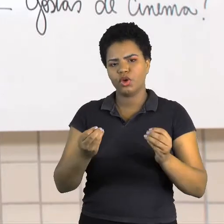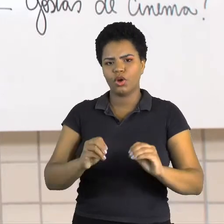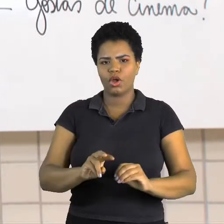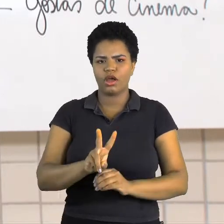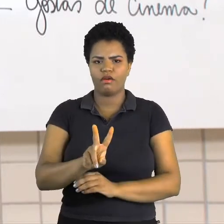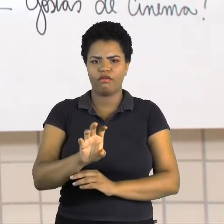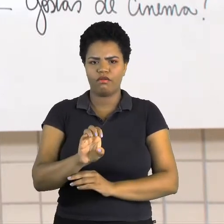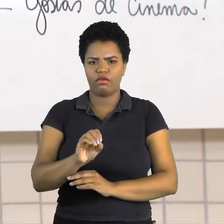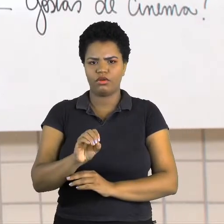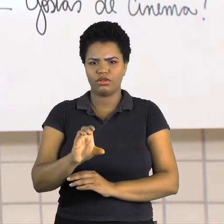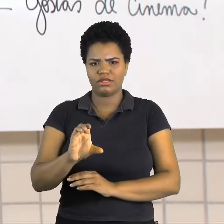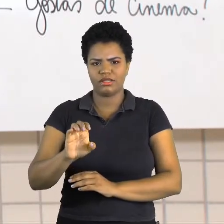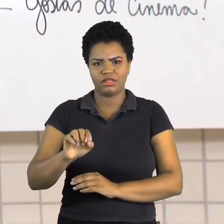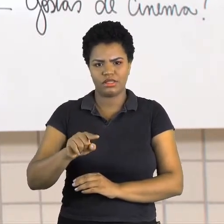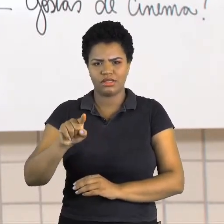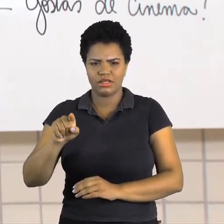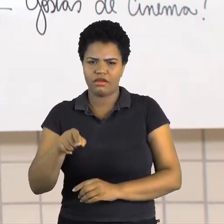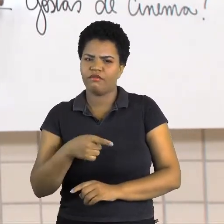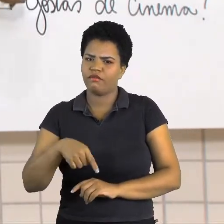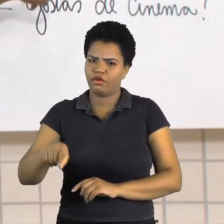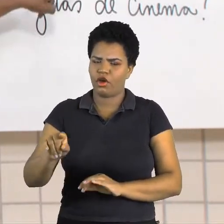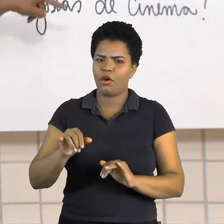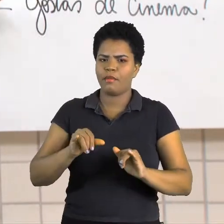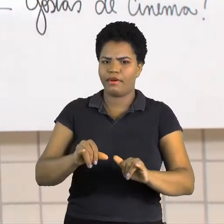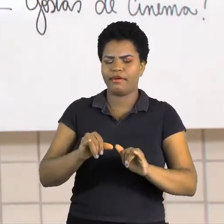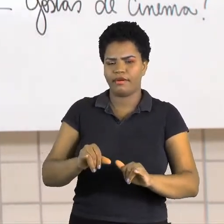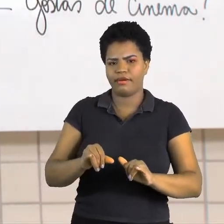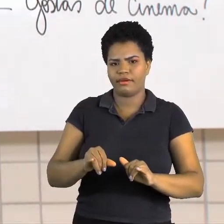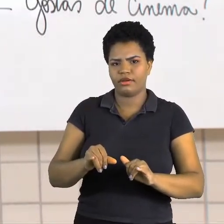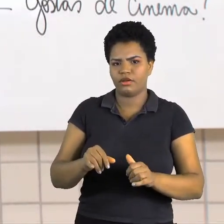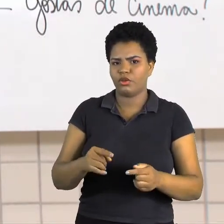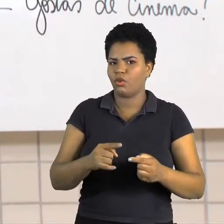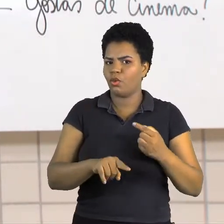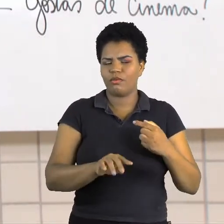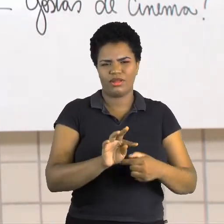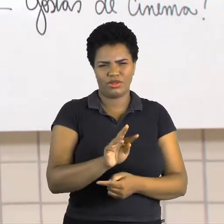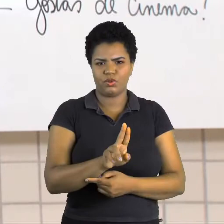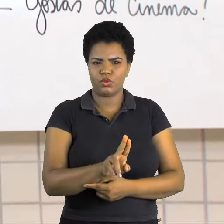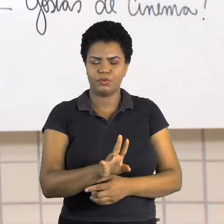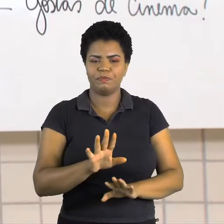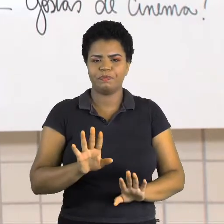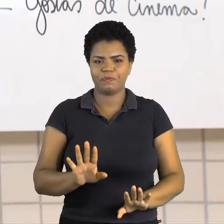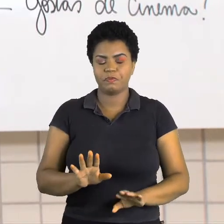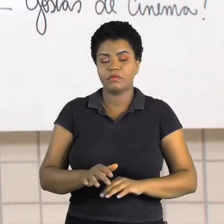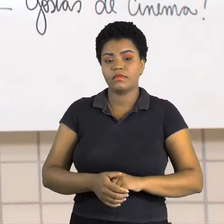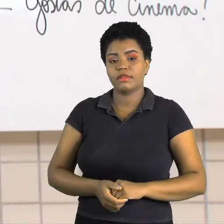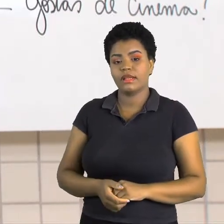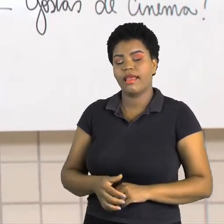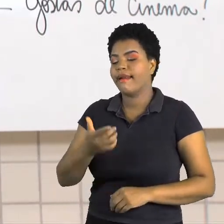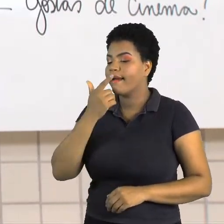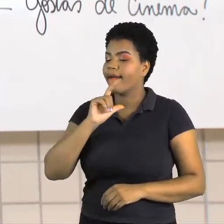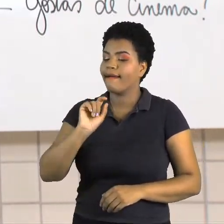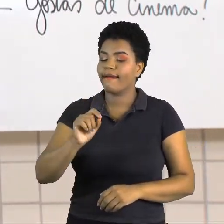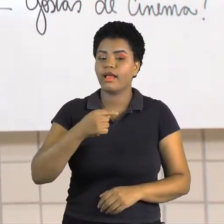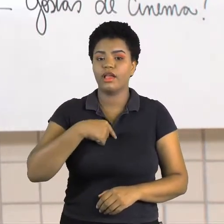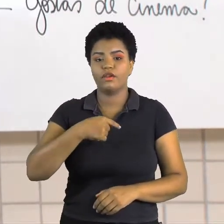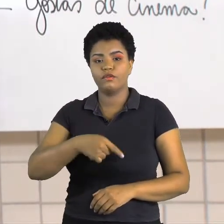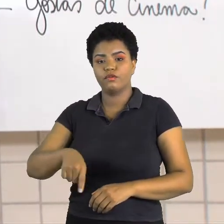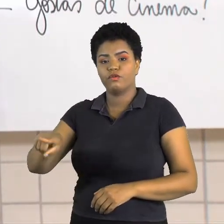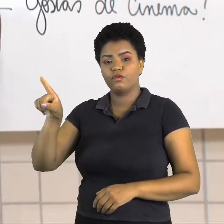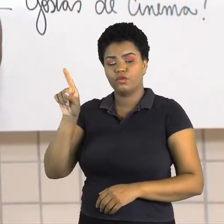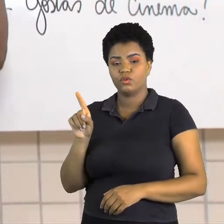condição. Tu fui ao mercado? Então, fui ao mercado. Quem fui ou quem foi ao mercado? Eu